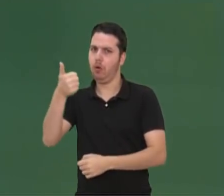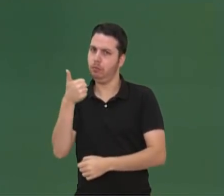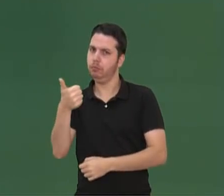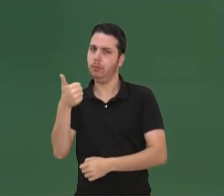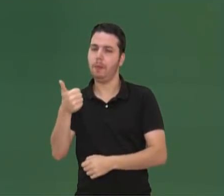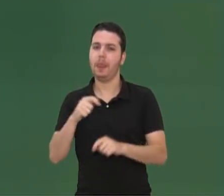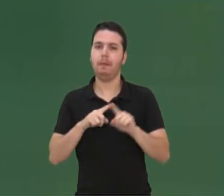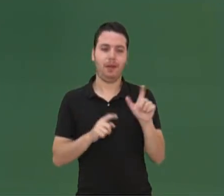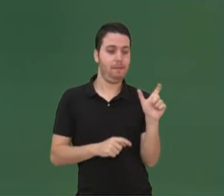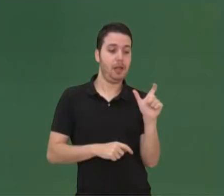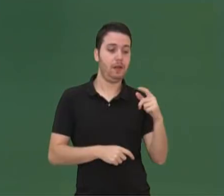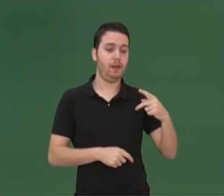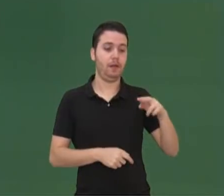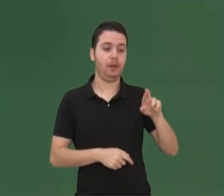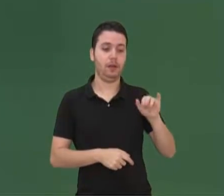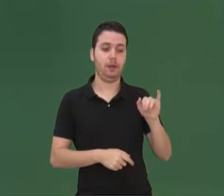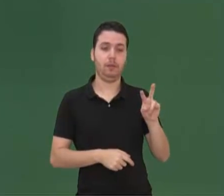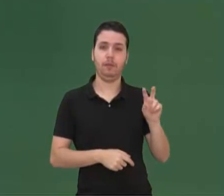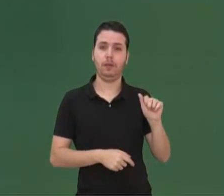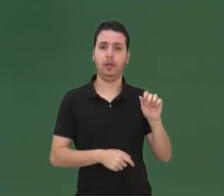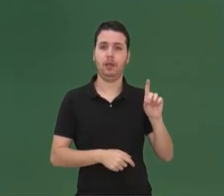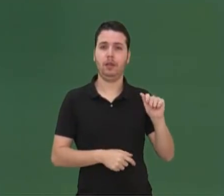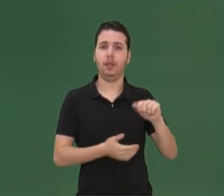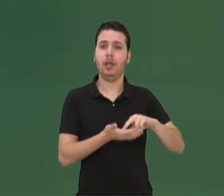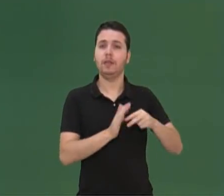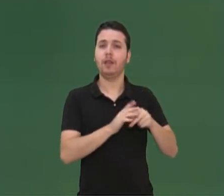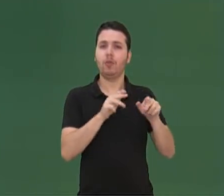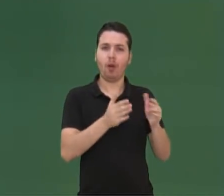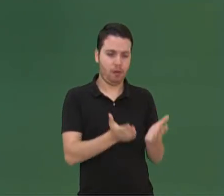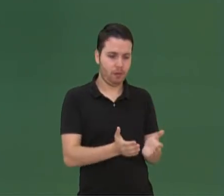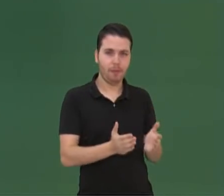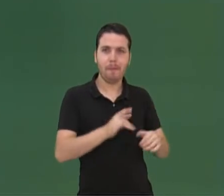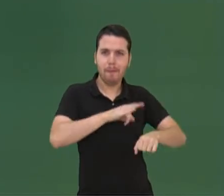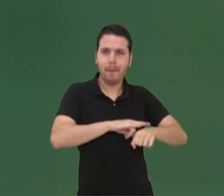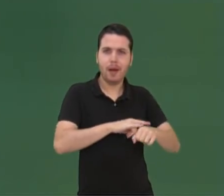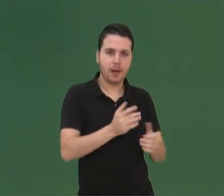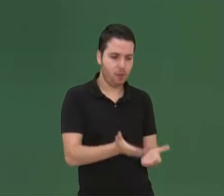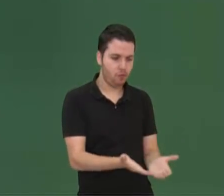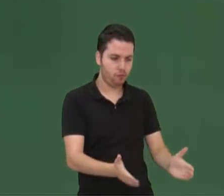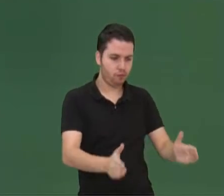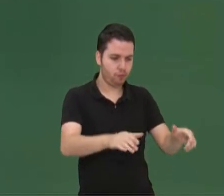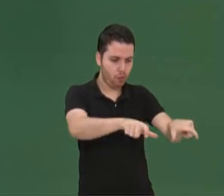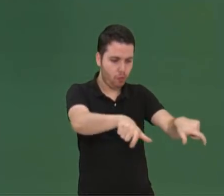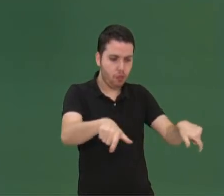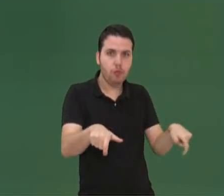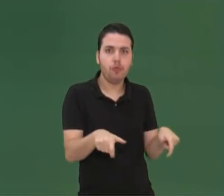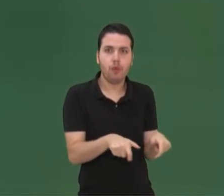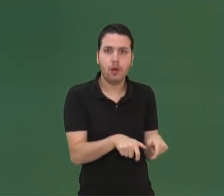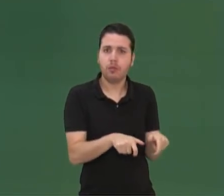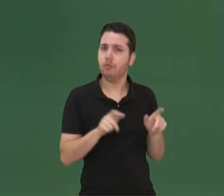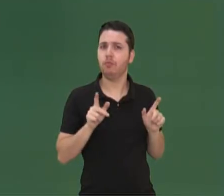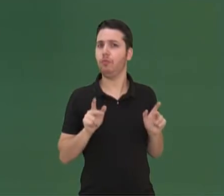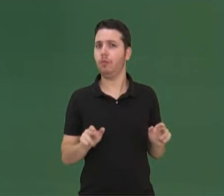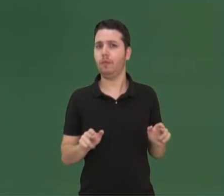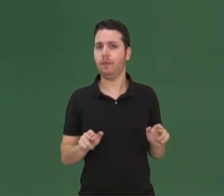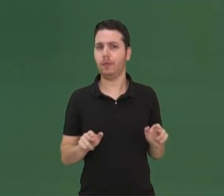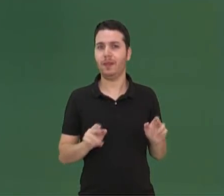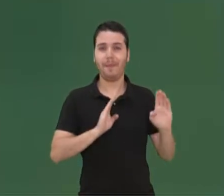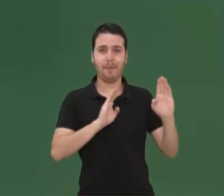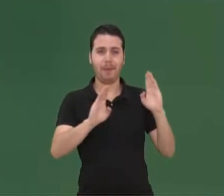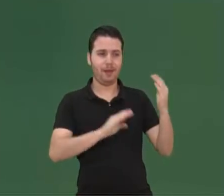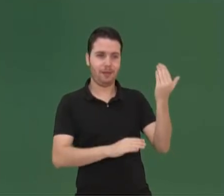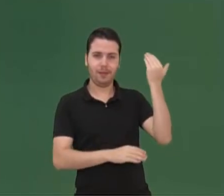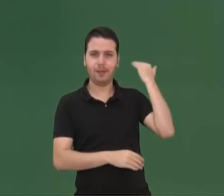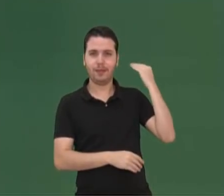palavra privada é a mesma coisa que vaso sanitário. E na época do que o Rubem